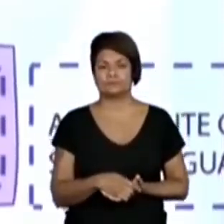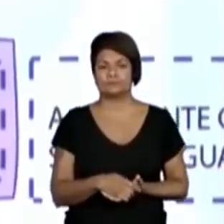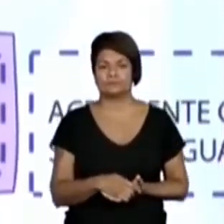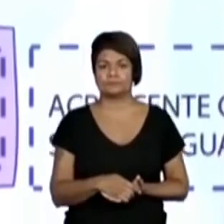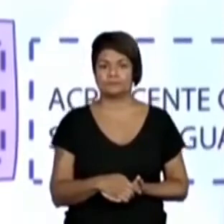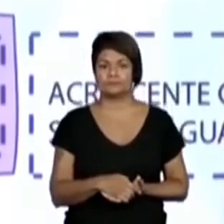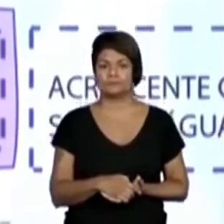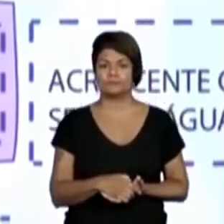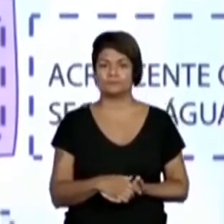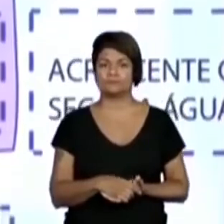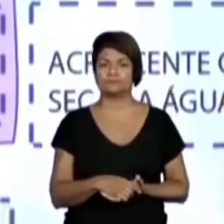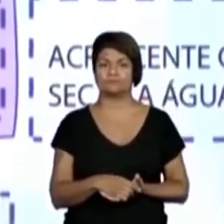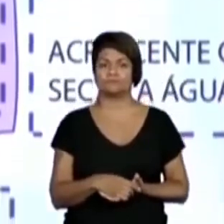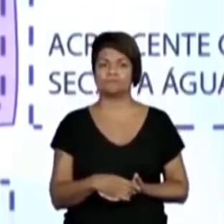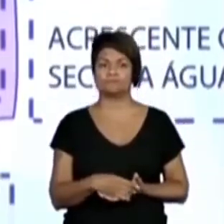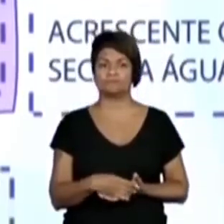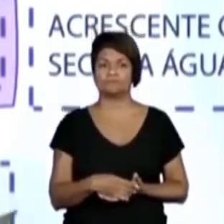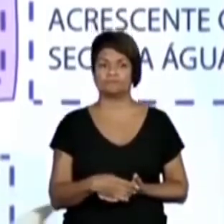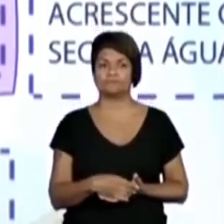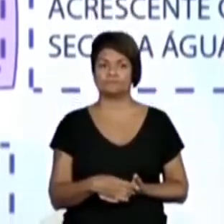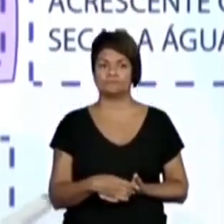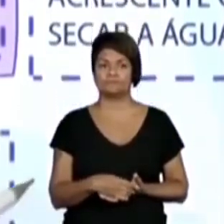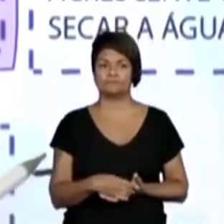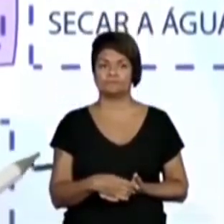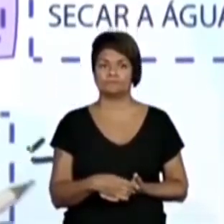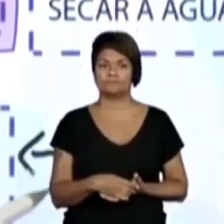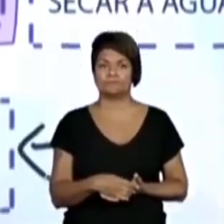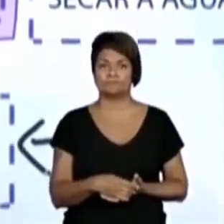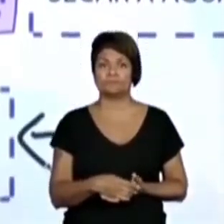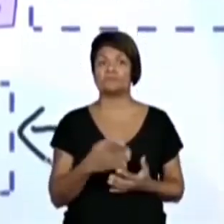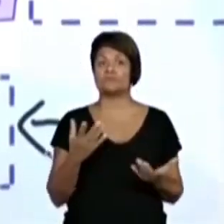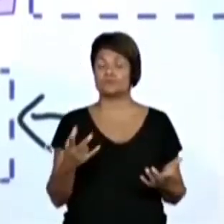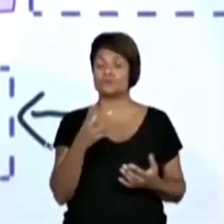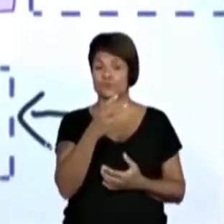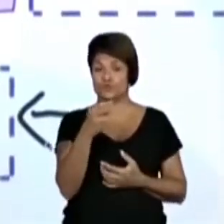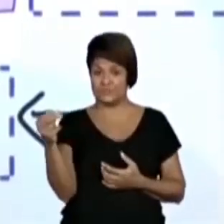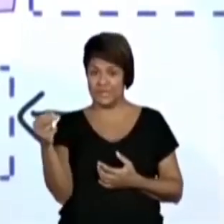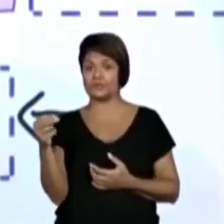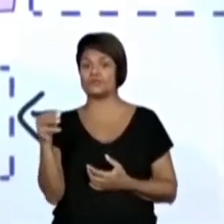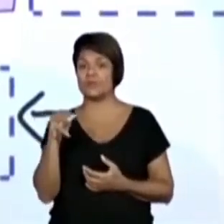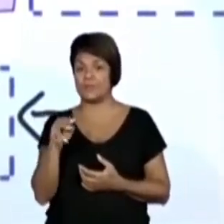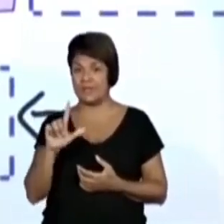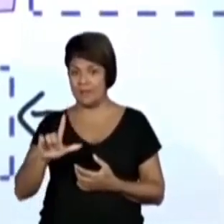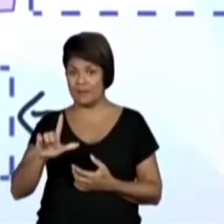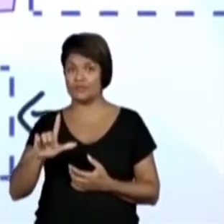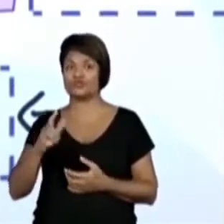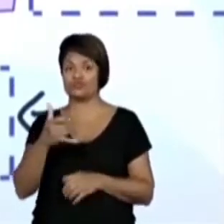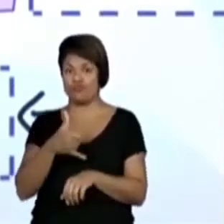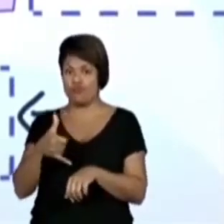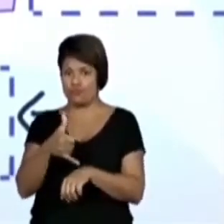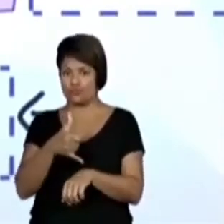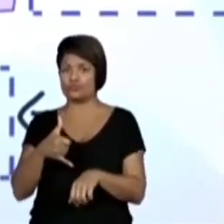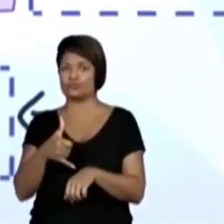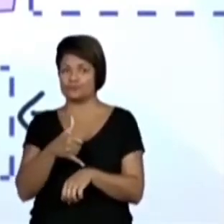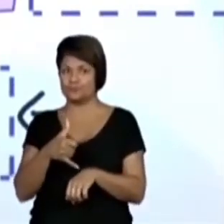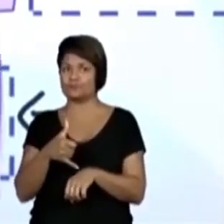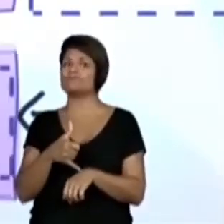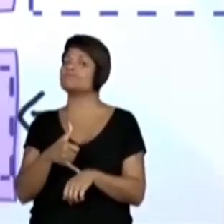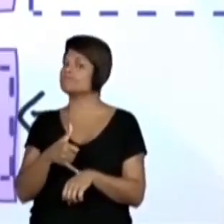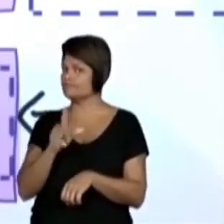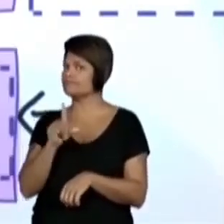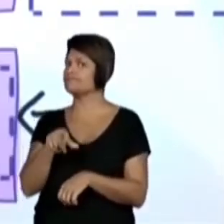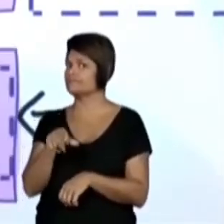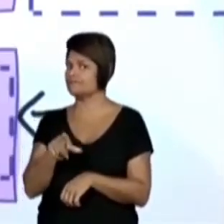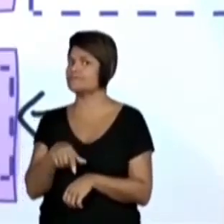a palavra ingredientes. Depois eu tenho aqui 200 ml de óleo, que é ingrediente.